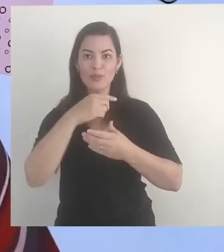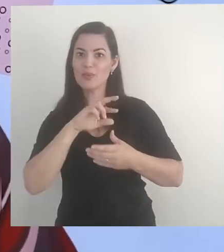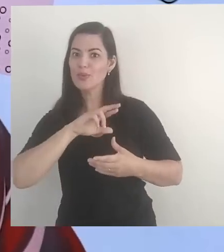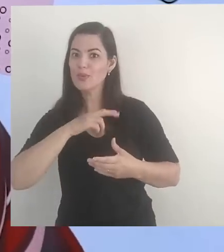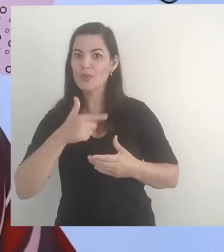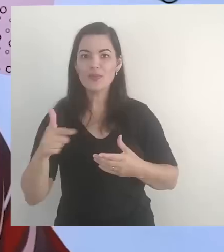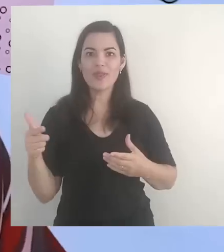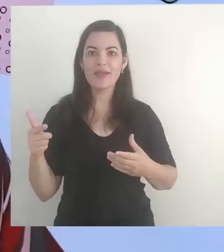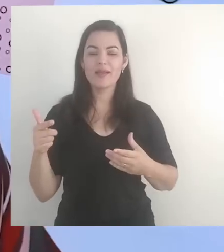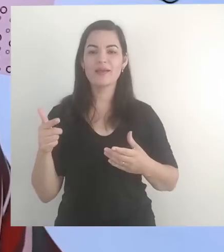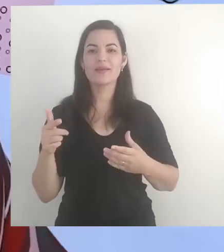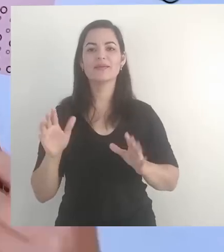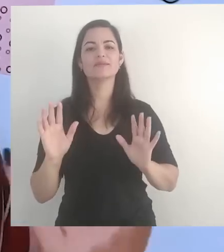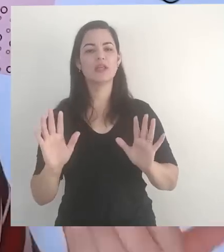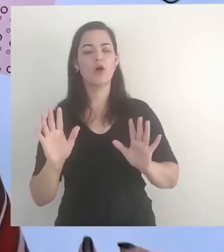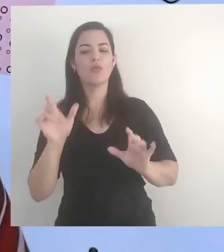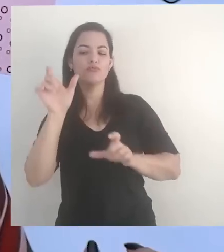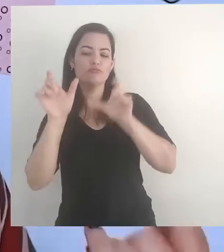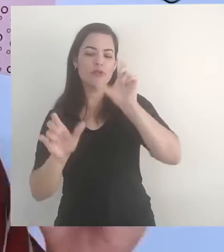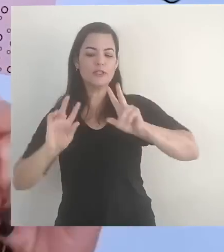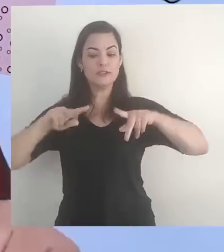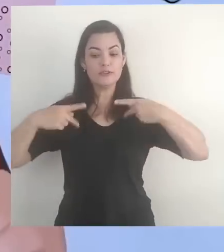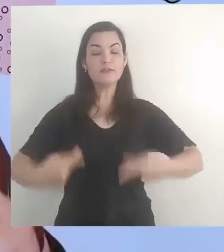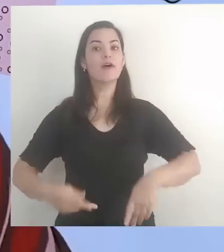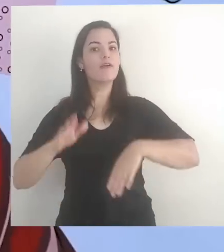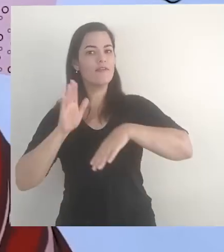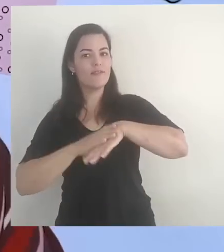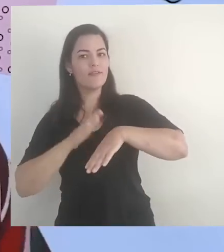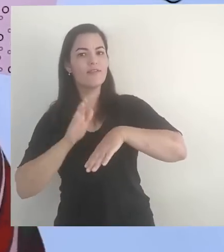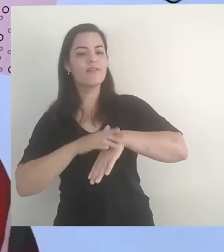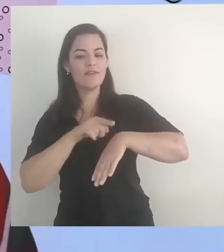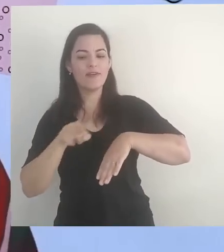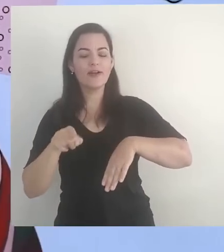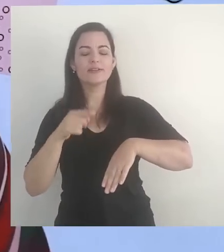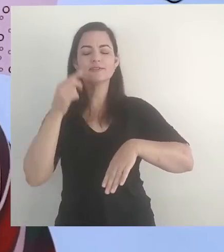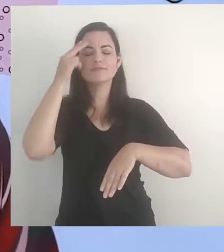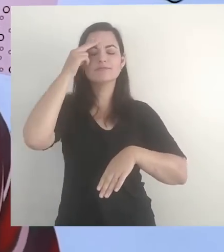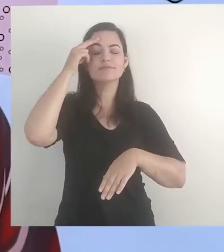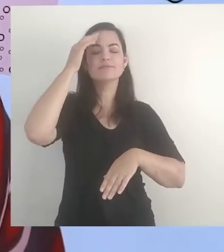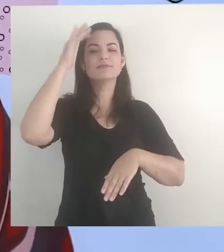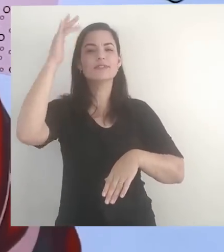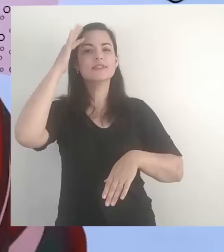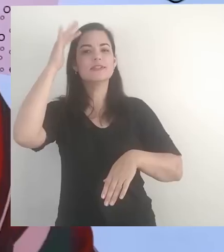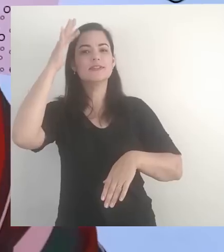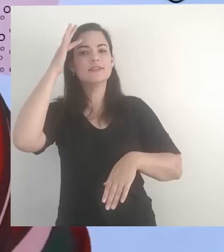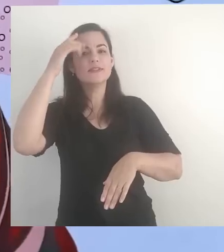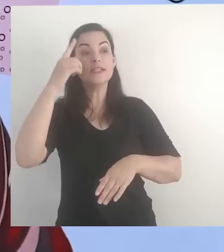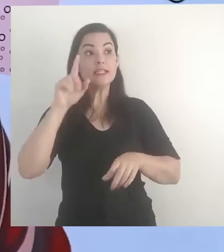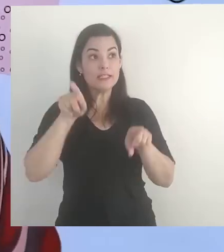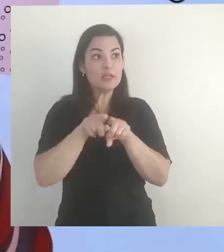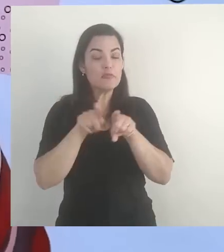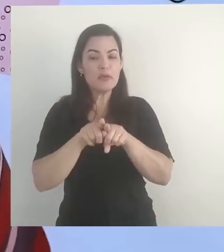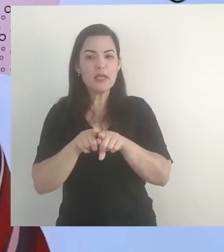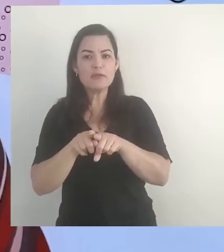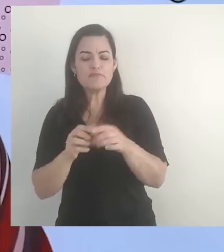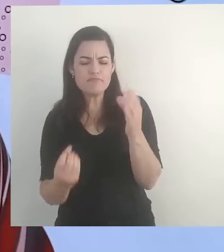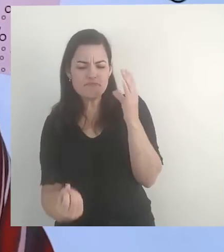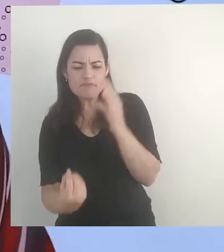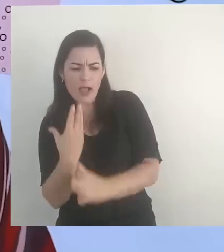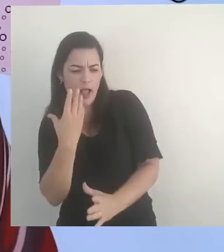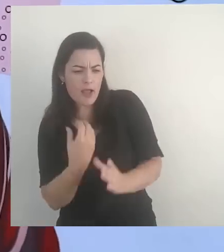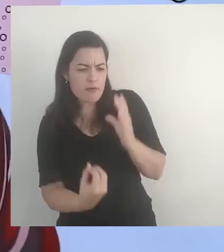planeta, sempre fez e continua fazendo parte das invenções,